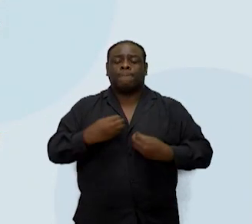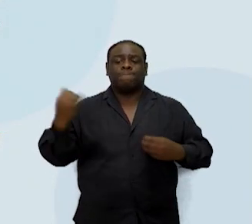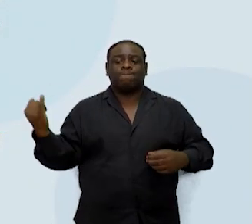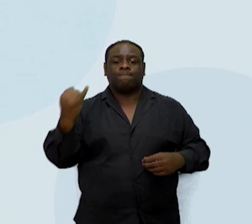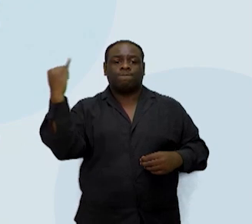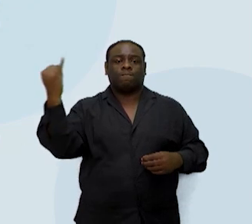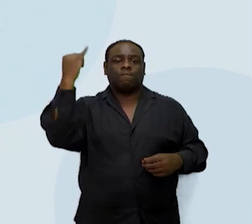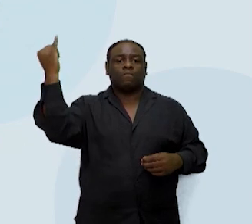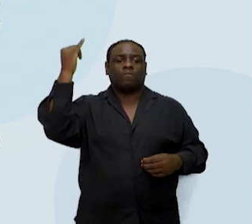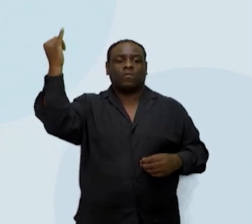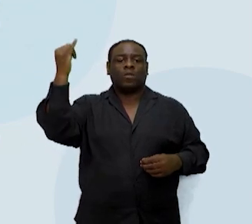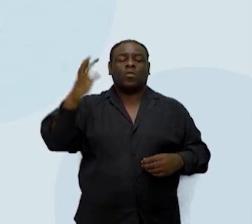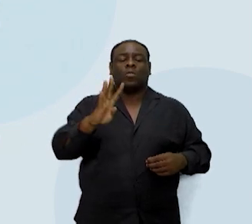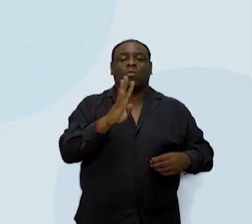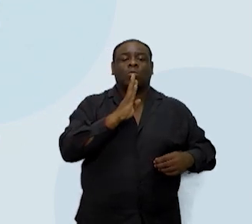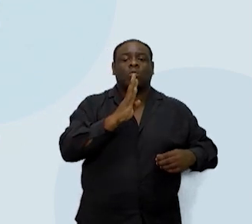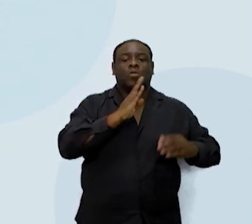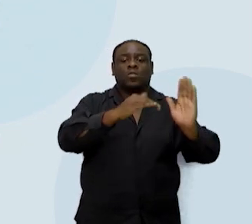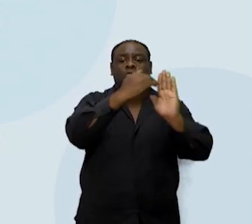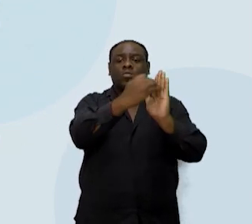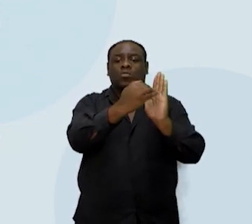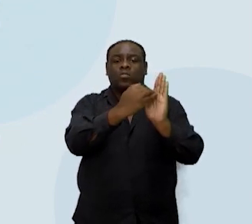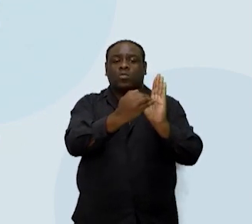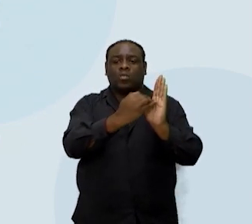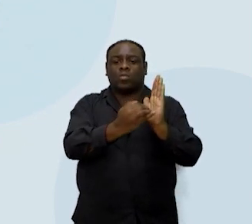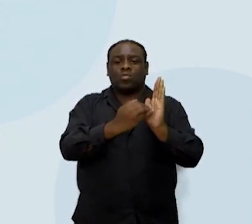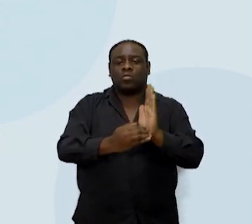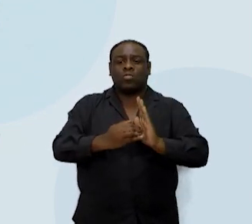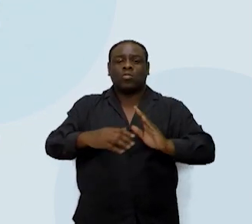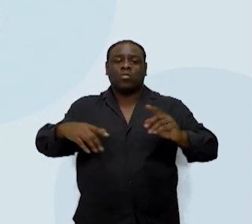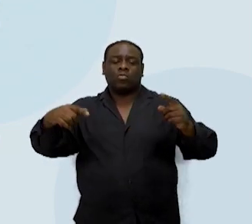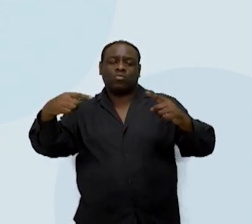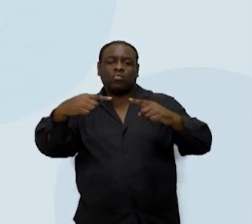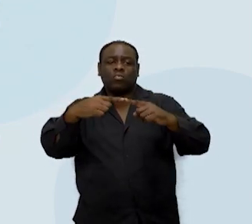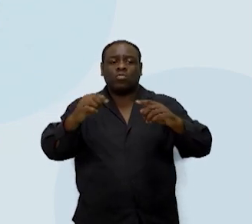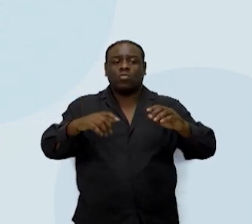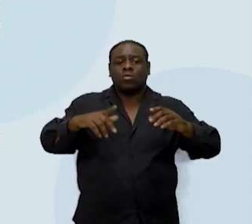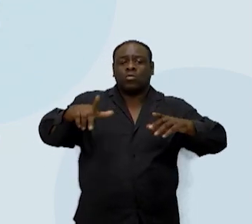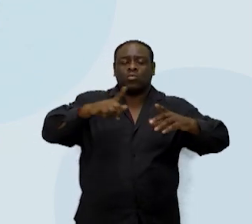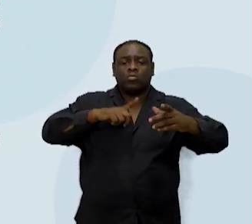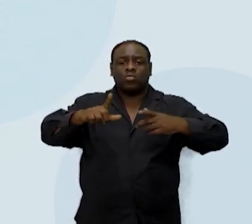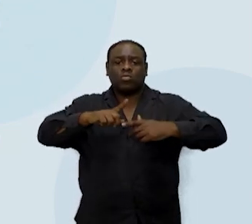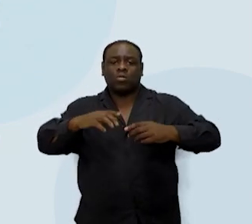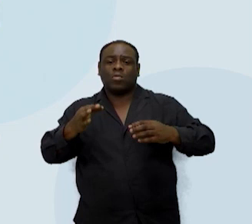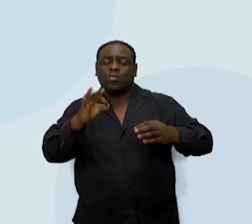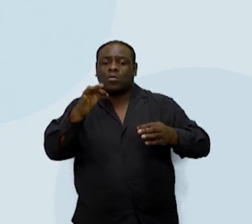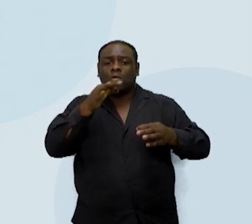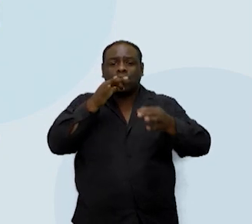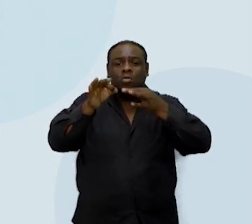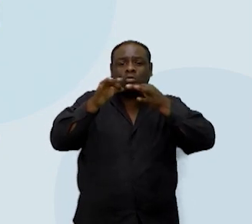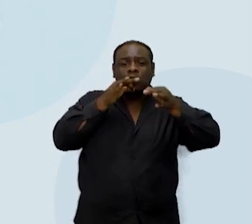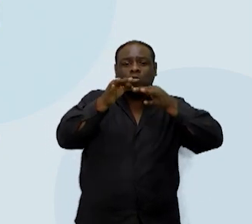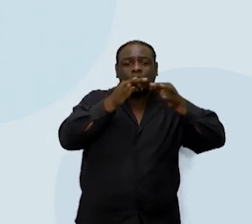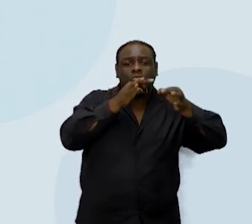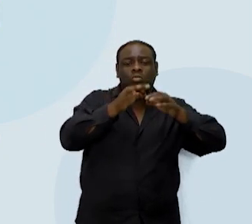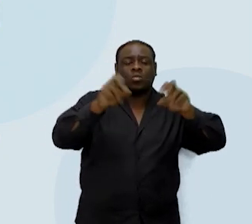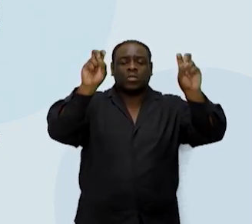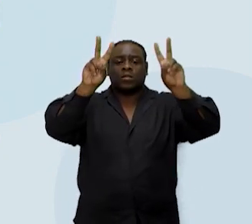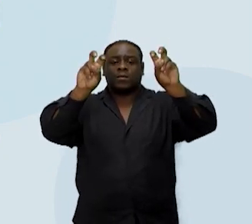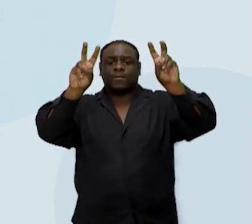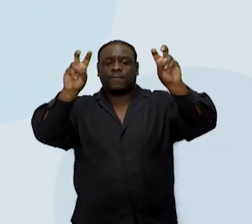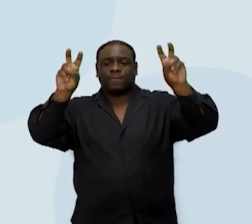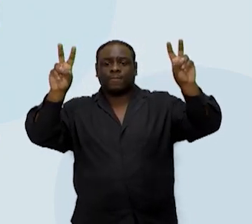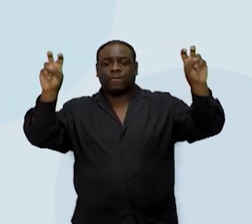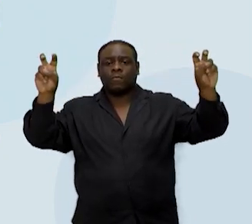né? Reconhecer em textos argumentativos relações lógico-discursivas entre assunto,